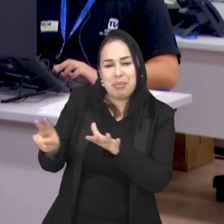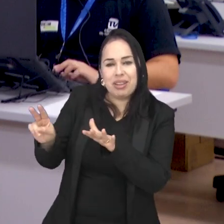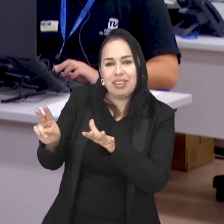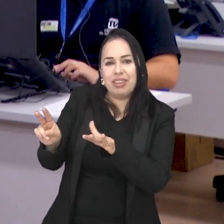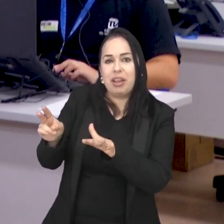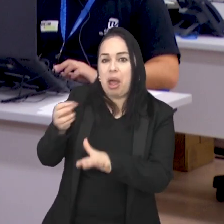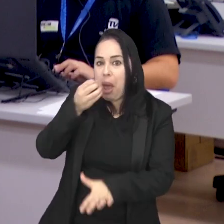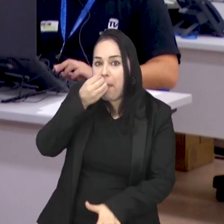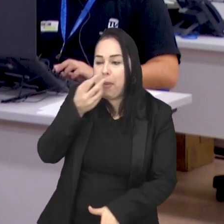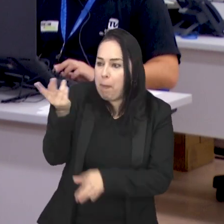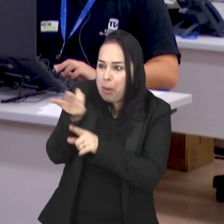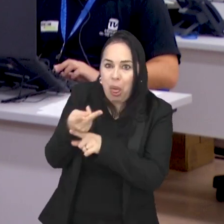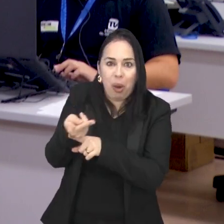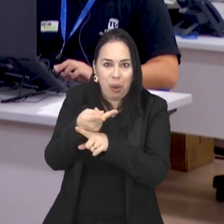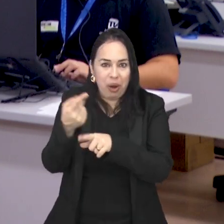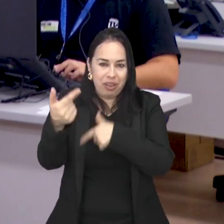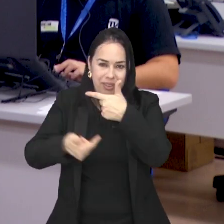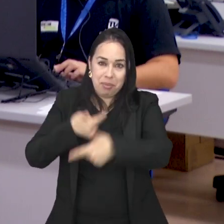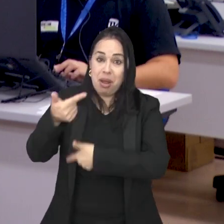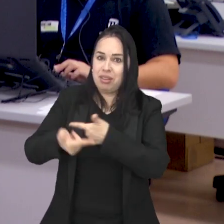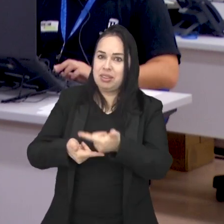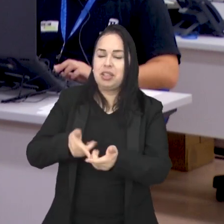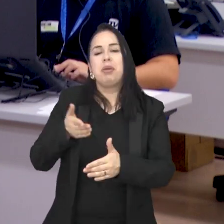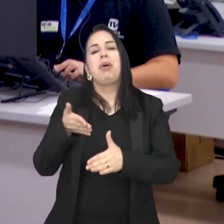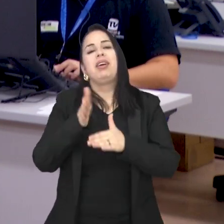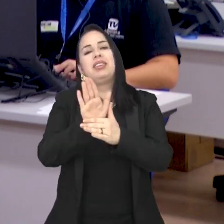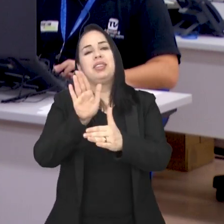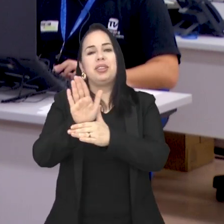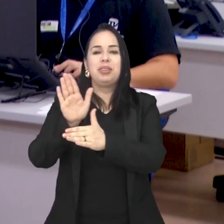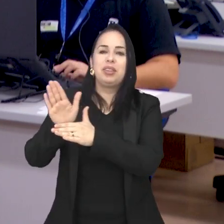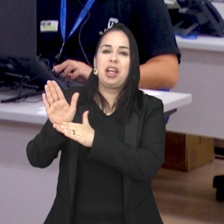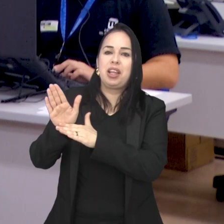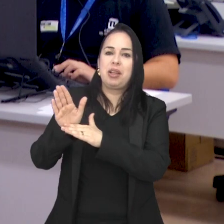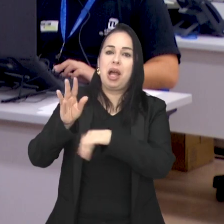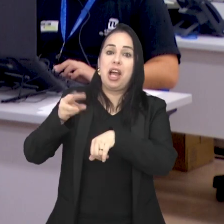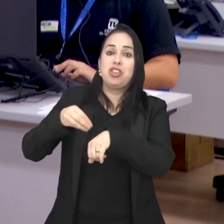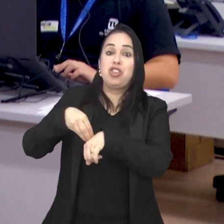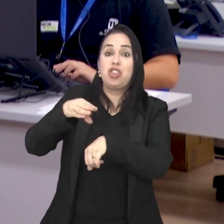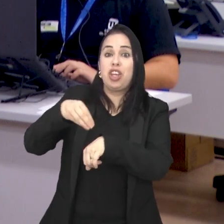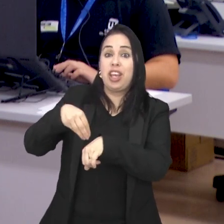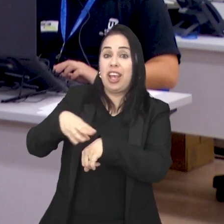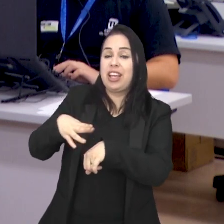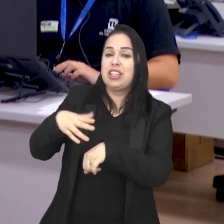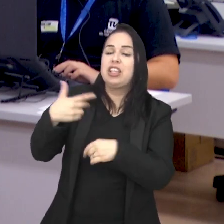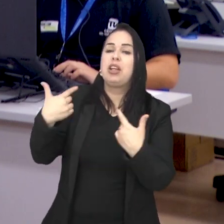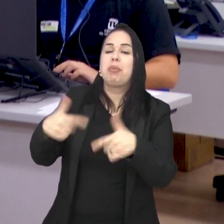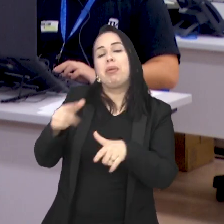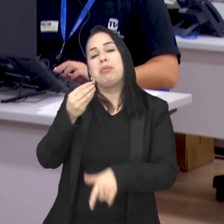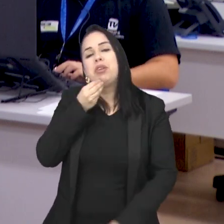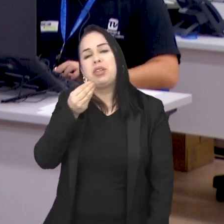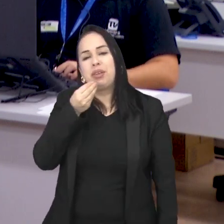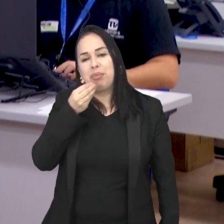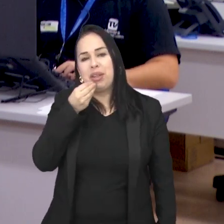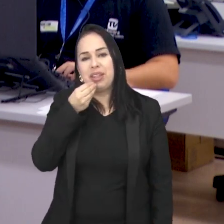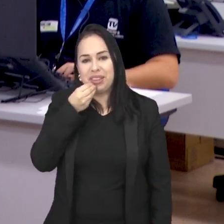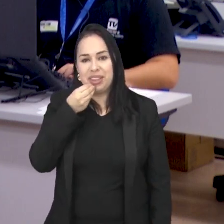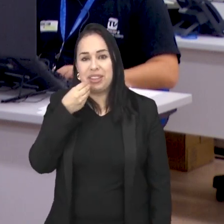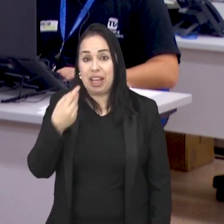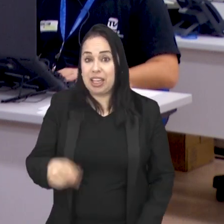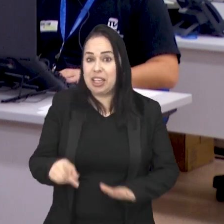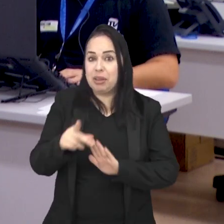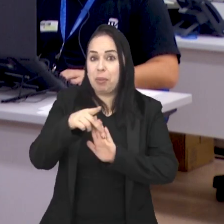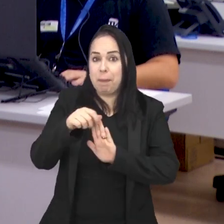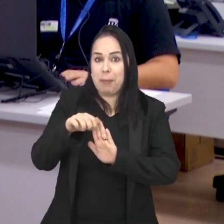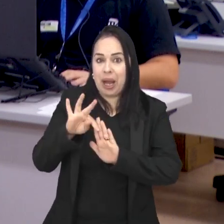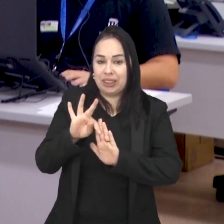aquele gás na busca por emprego, não? Então, para te ajudar, a gente separou na nossa agenda de serviços as oportunidades de trabalho disponíveis